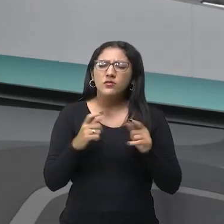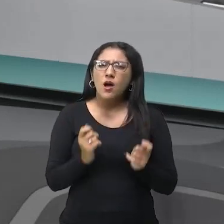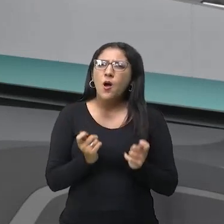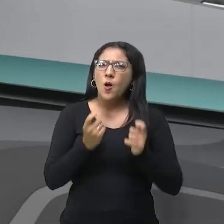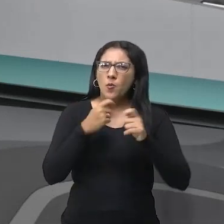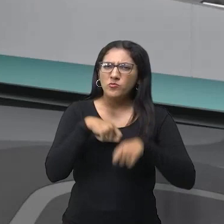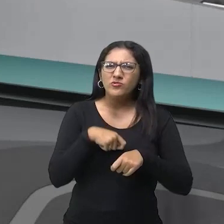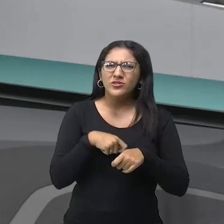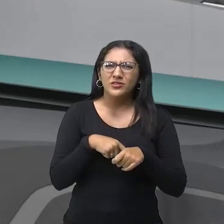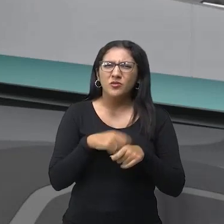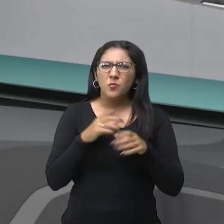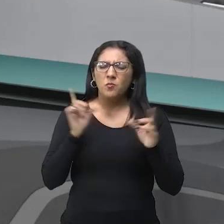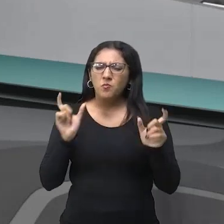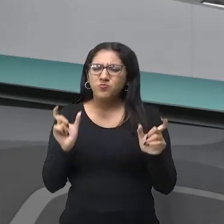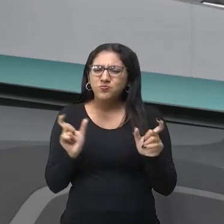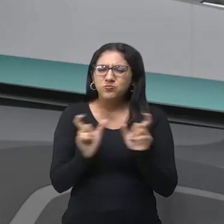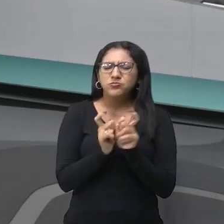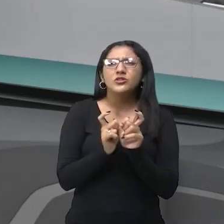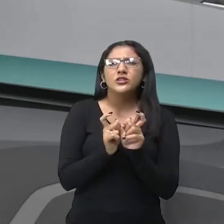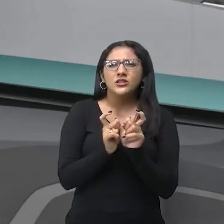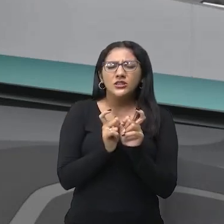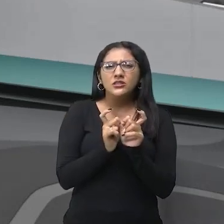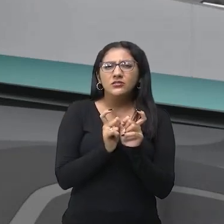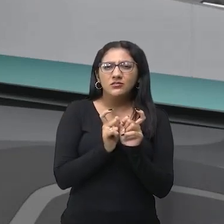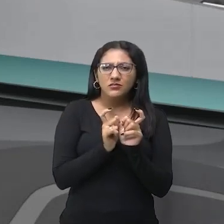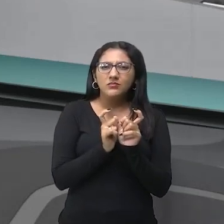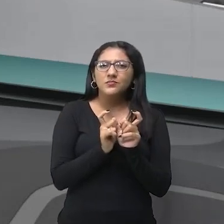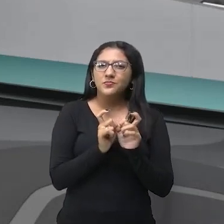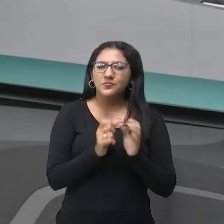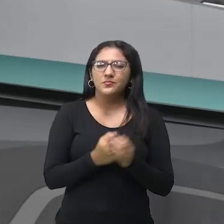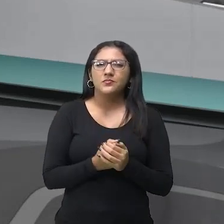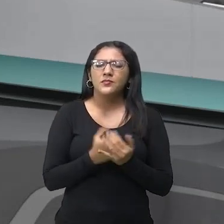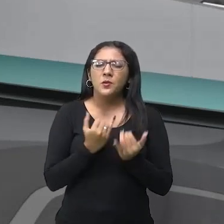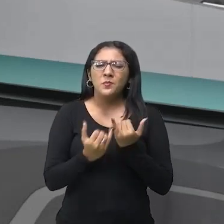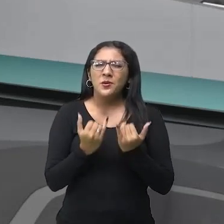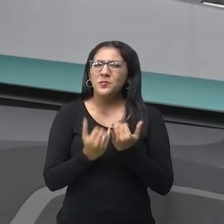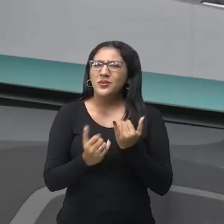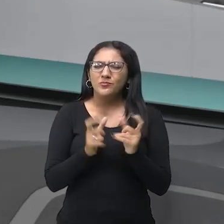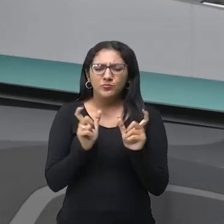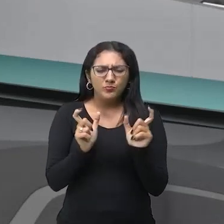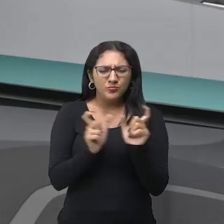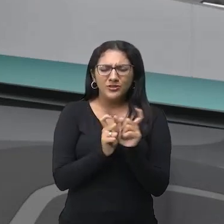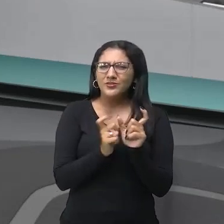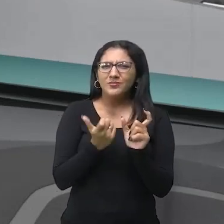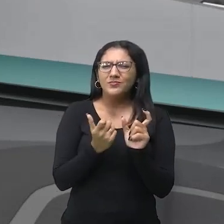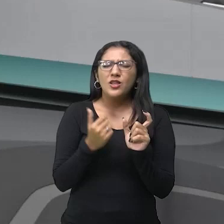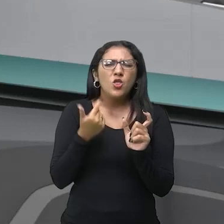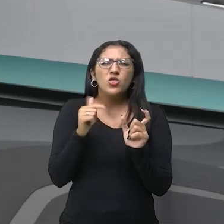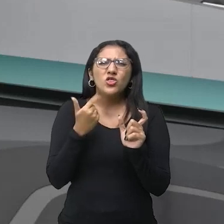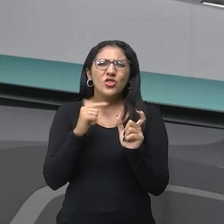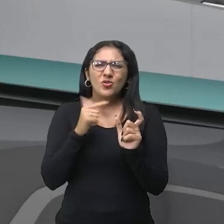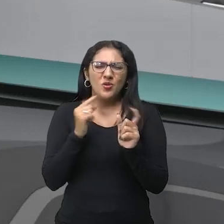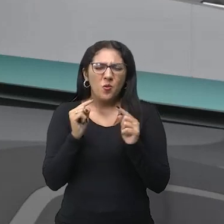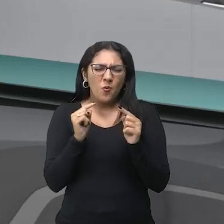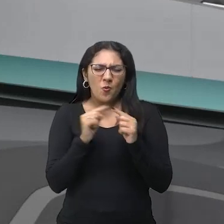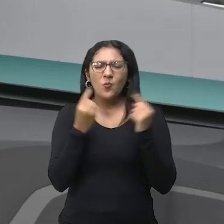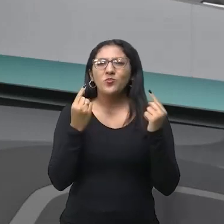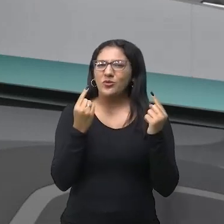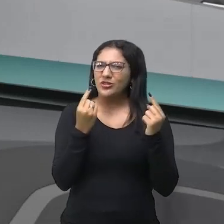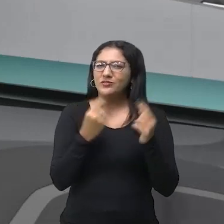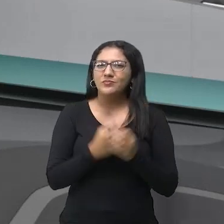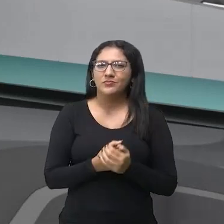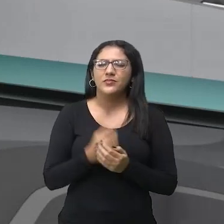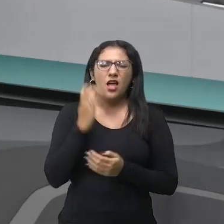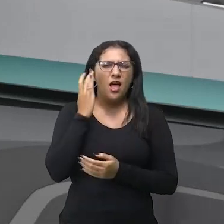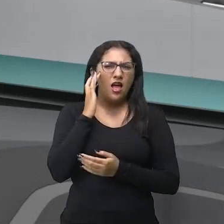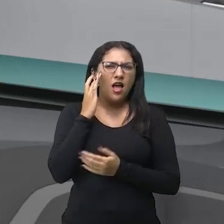aproximar dois elementos? Dois elementos que aparentemente não têm muito a ver um com o outro? Será que a linguagem,